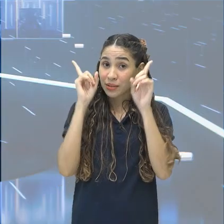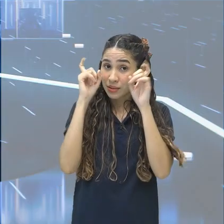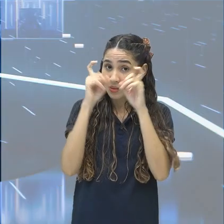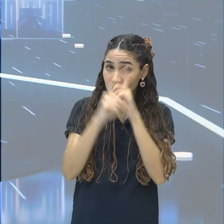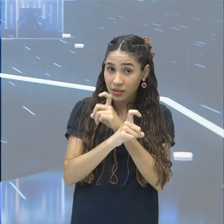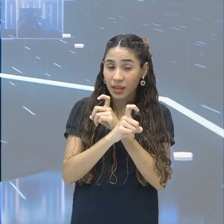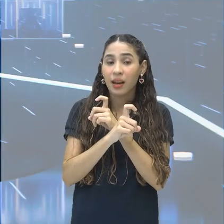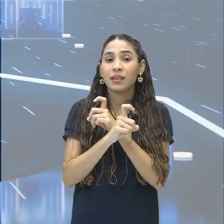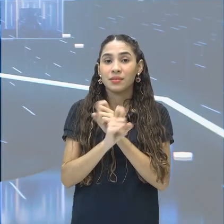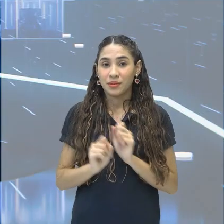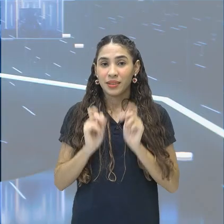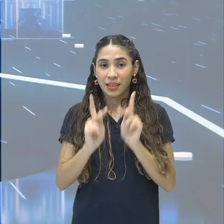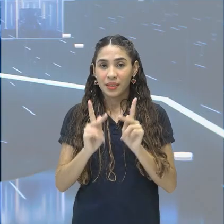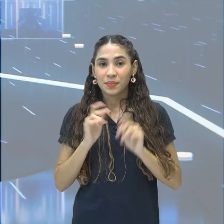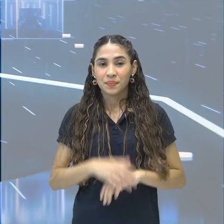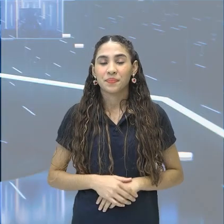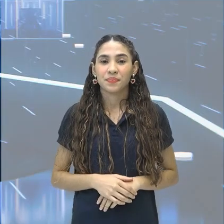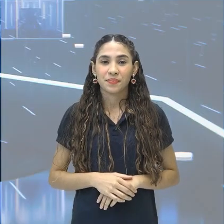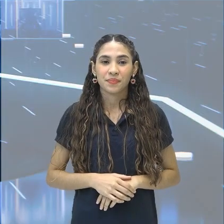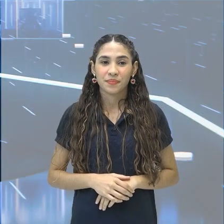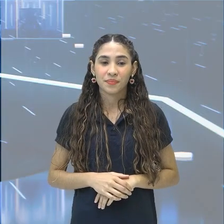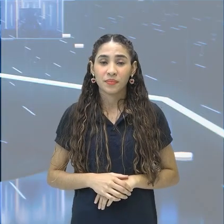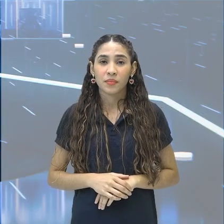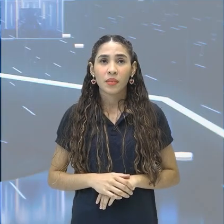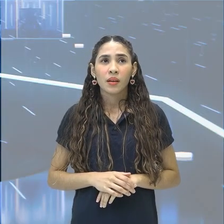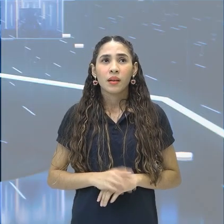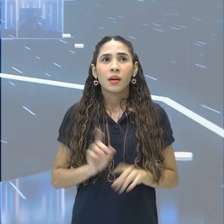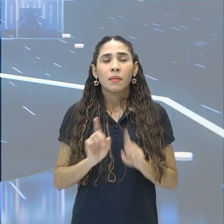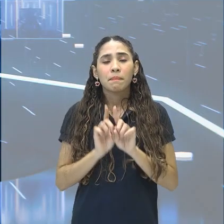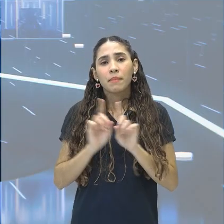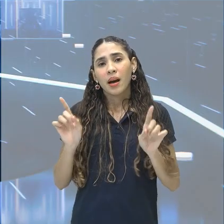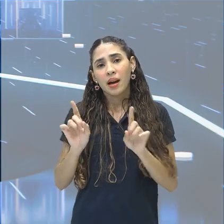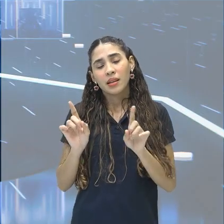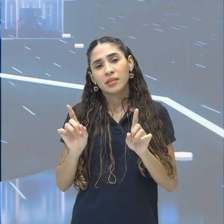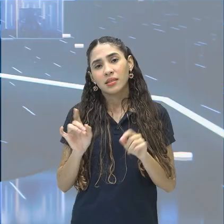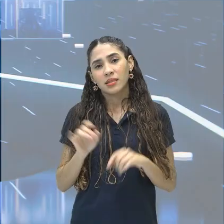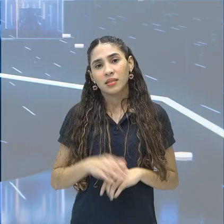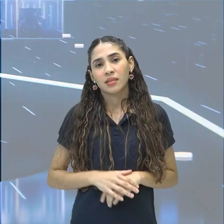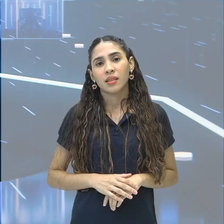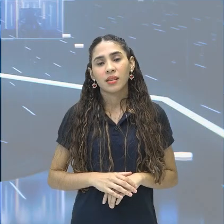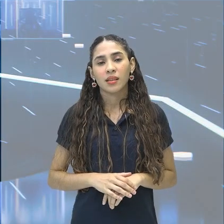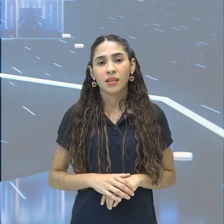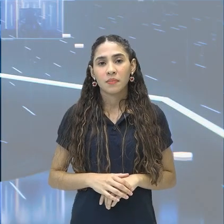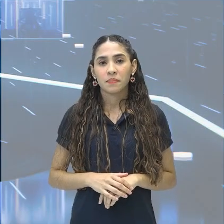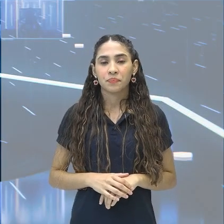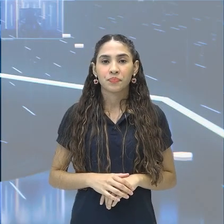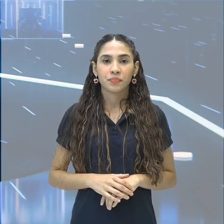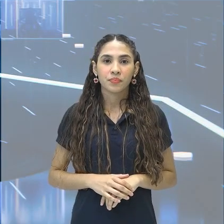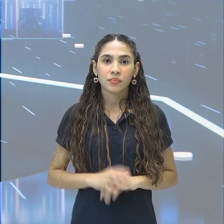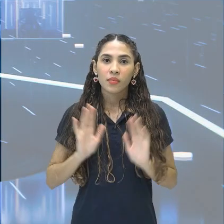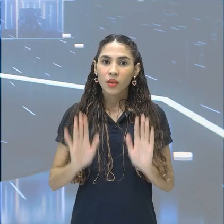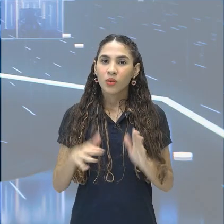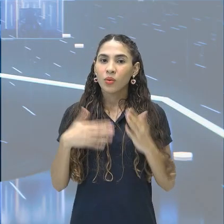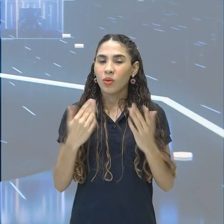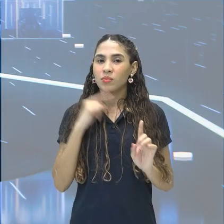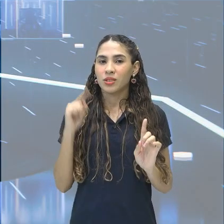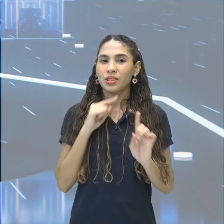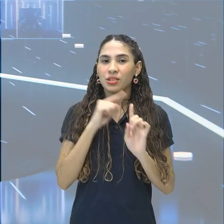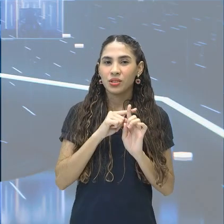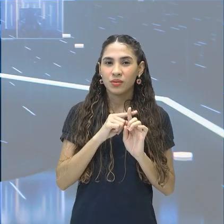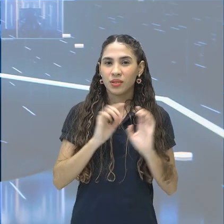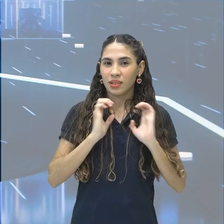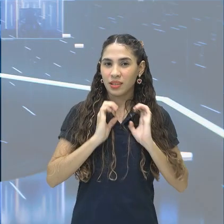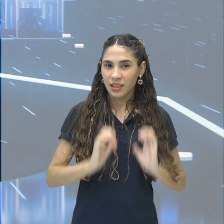desafios, gente. Tá perfeito, então? Então, professor, mas qual a finalidade